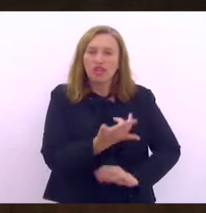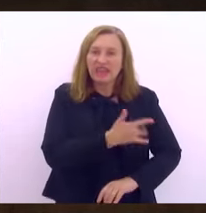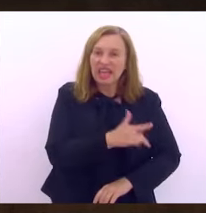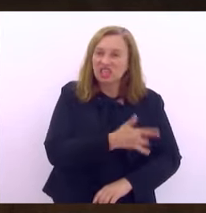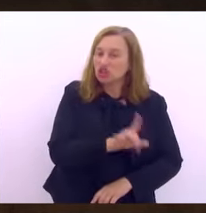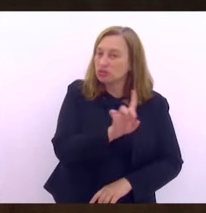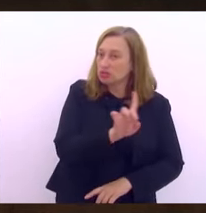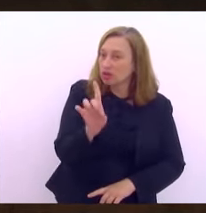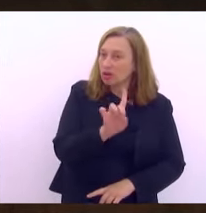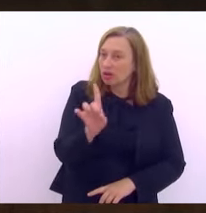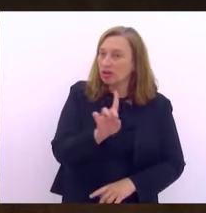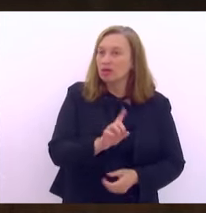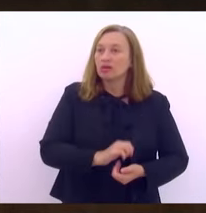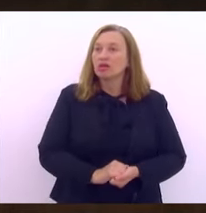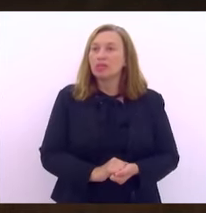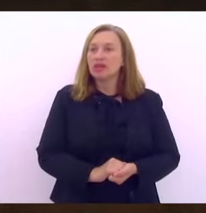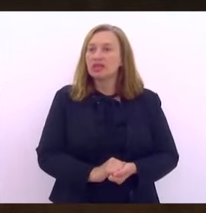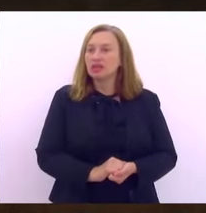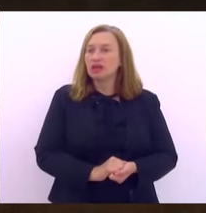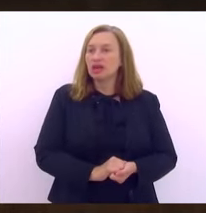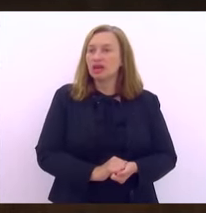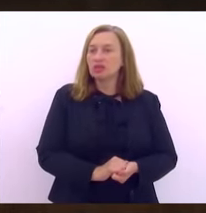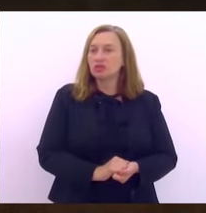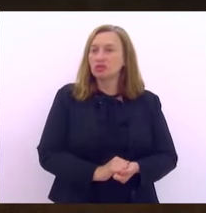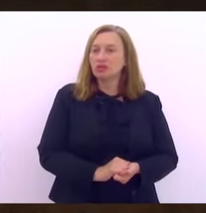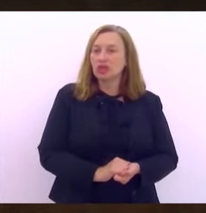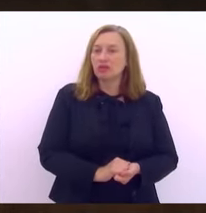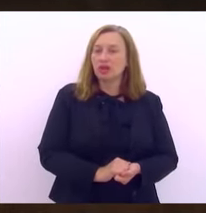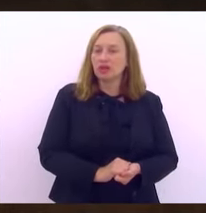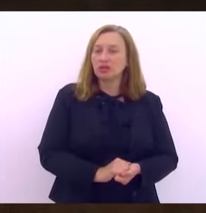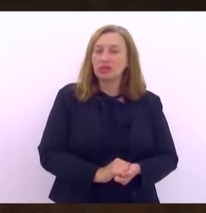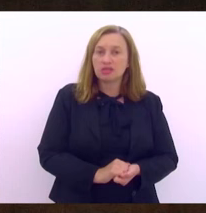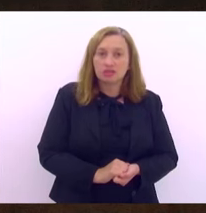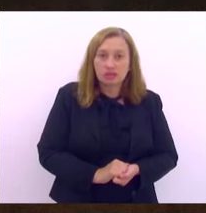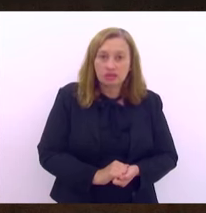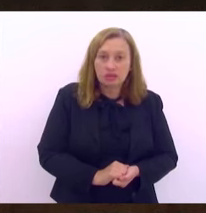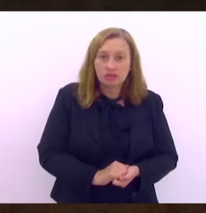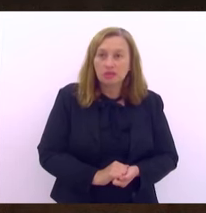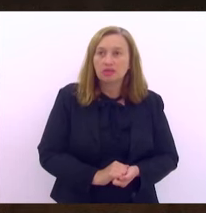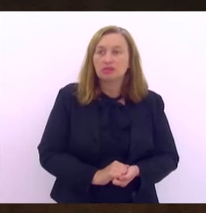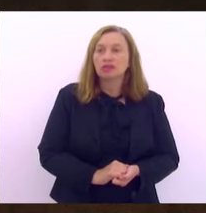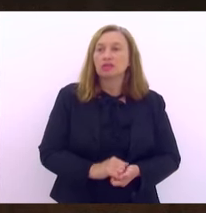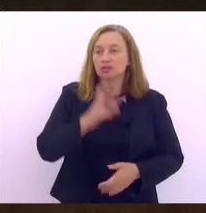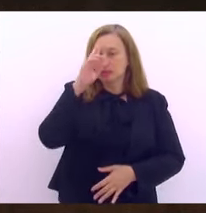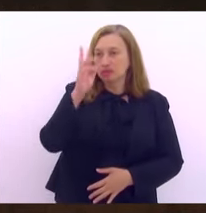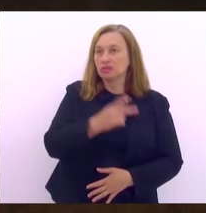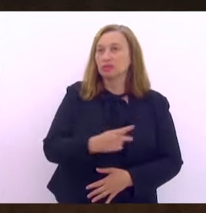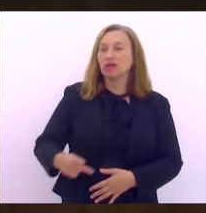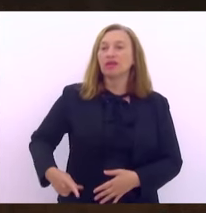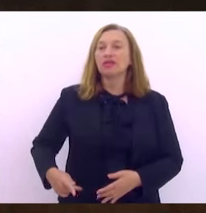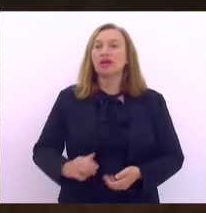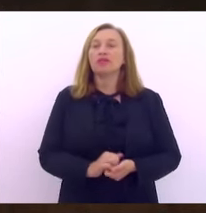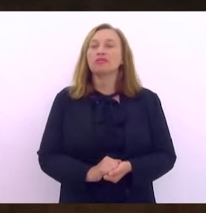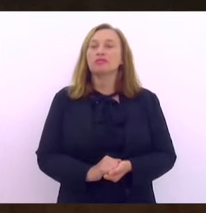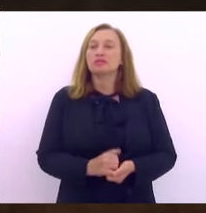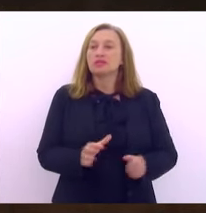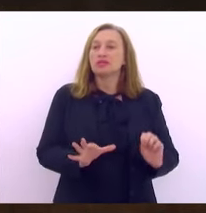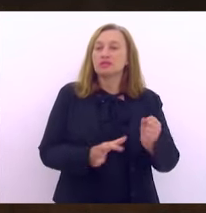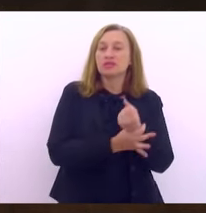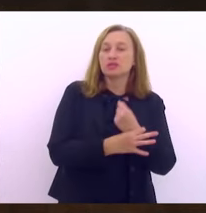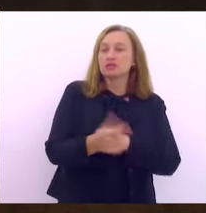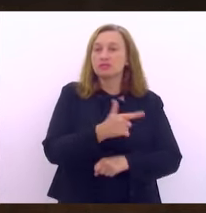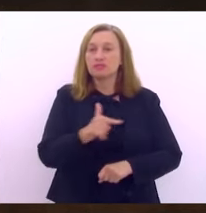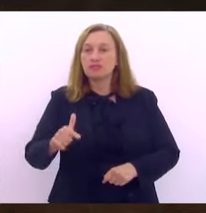não. Pobre coitado é aquele trabalhador que precisa sair de madrugada, senhora presidente, e infelizmente não tem segurança. Esses,